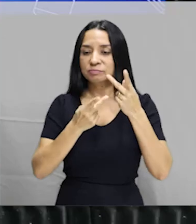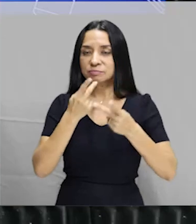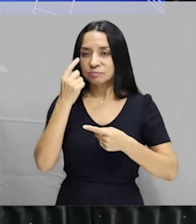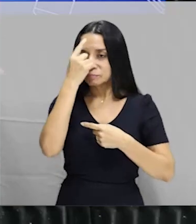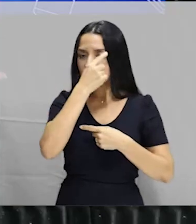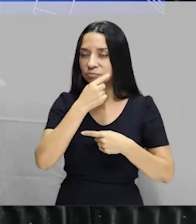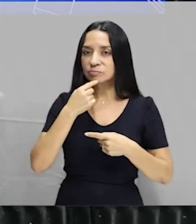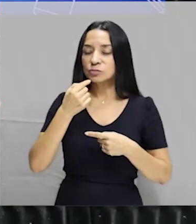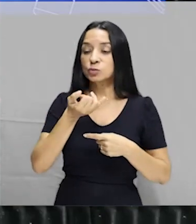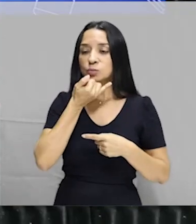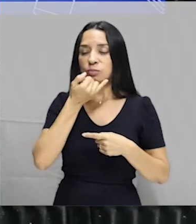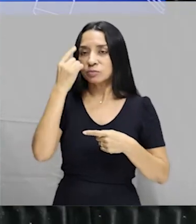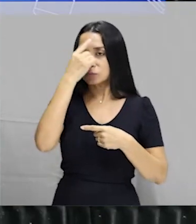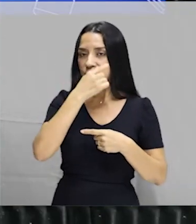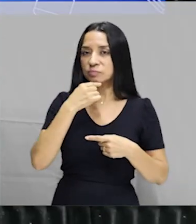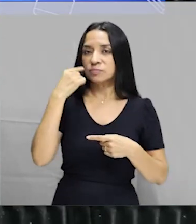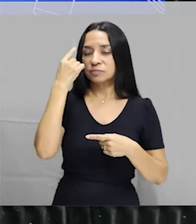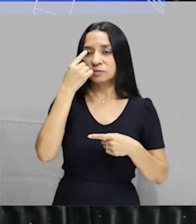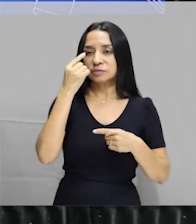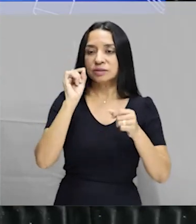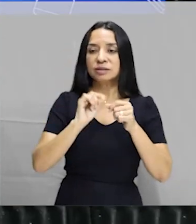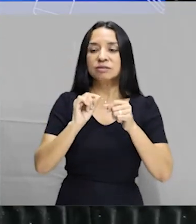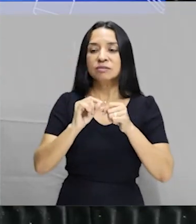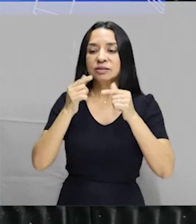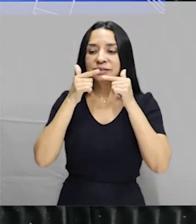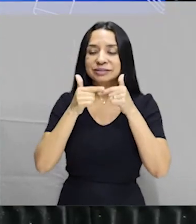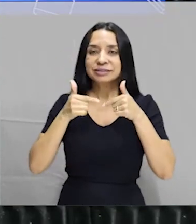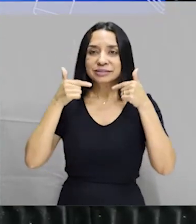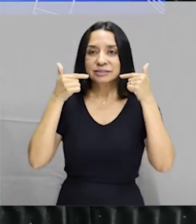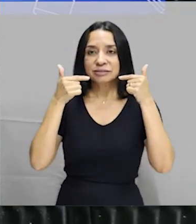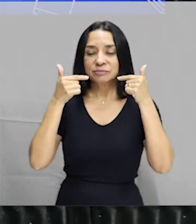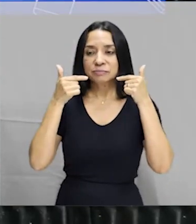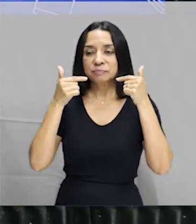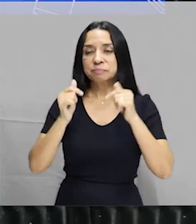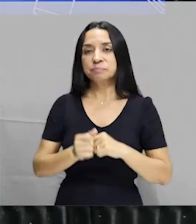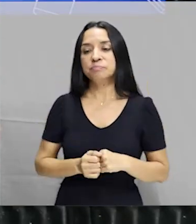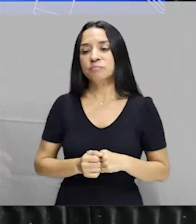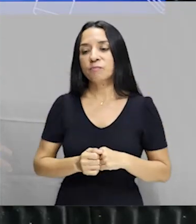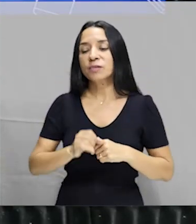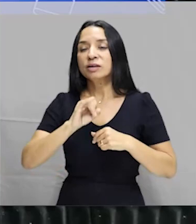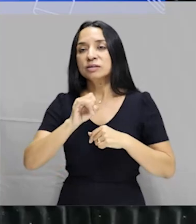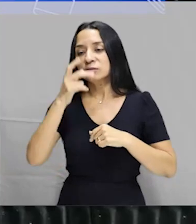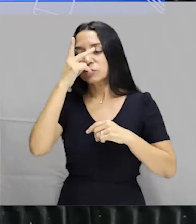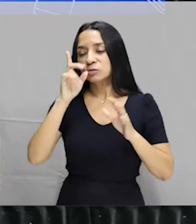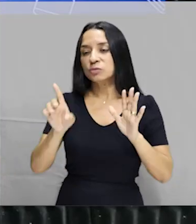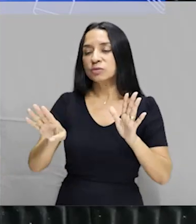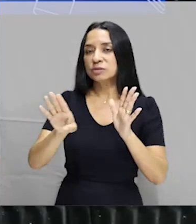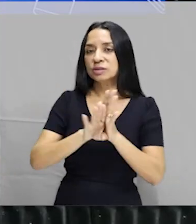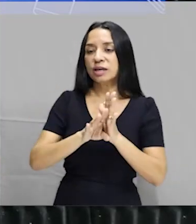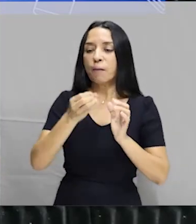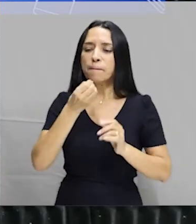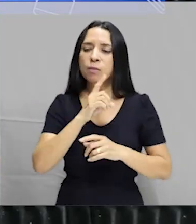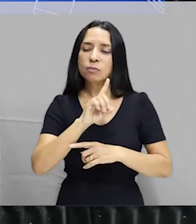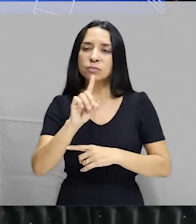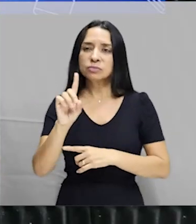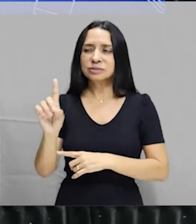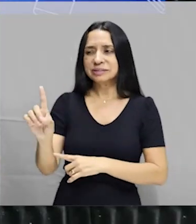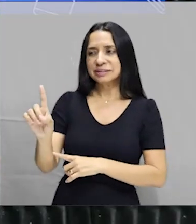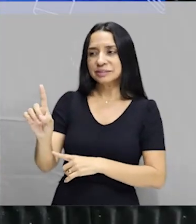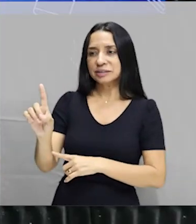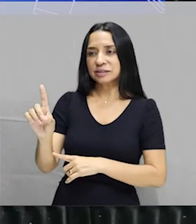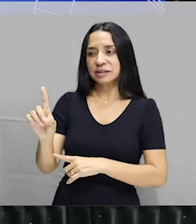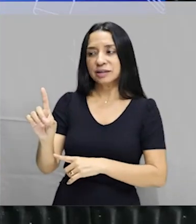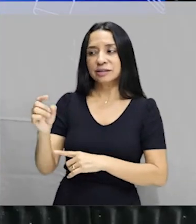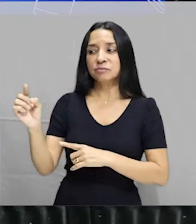ela automaticamente te faz sorrir. Então, se a pessoa chega para você, buenos dias, e você responde buenos dias,